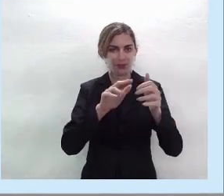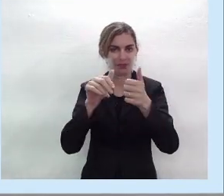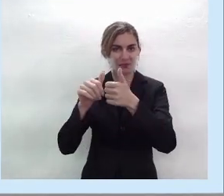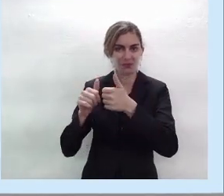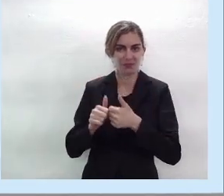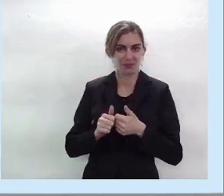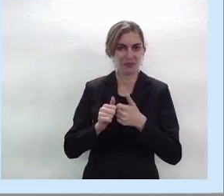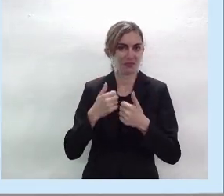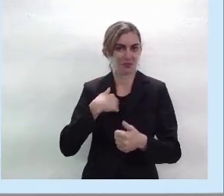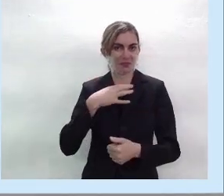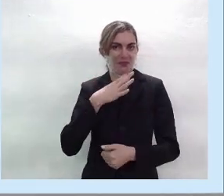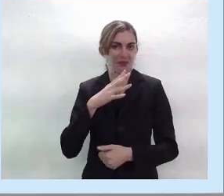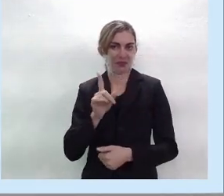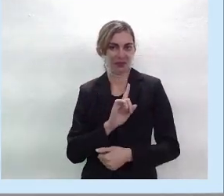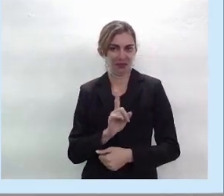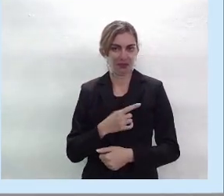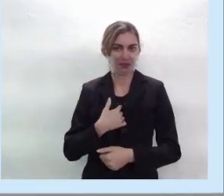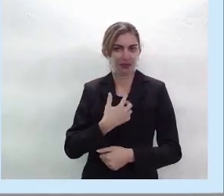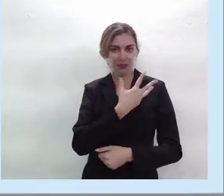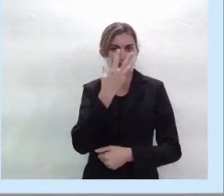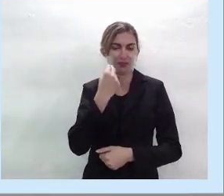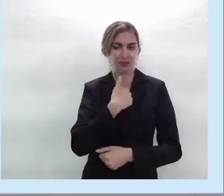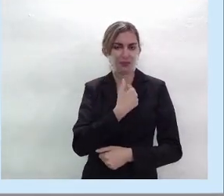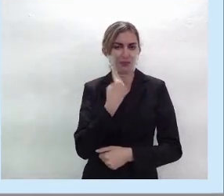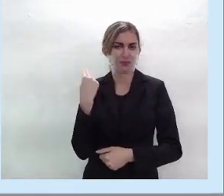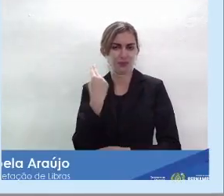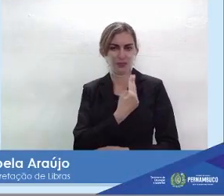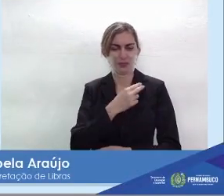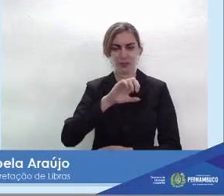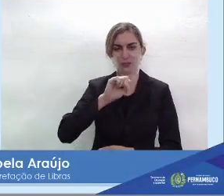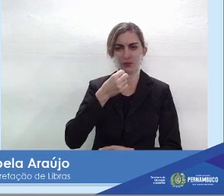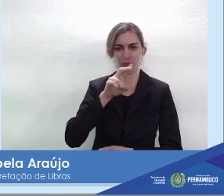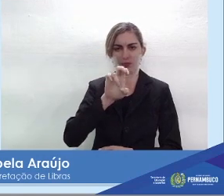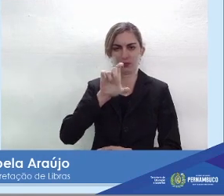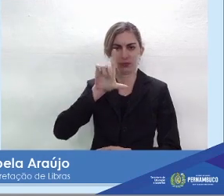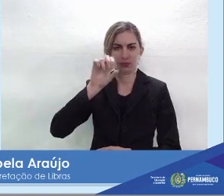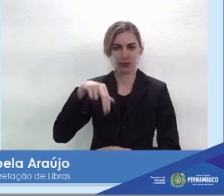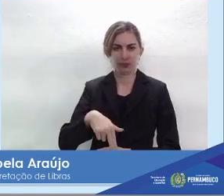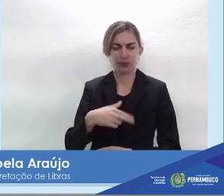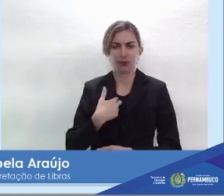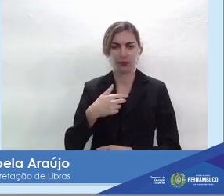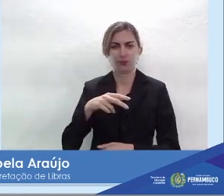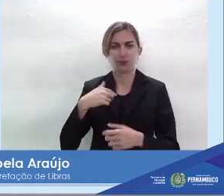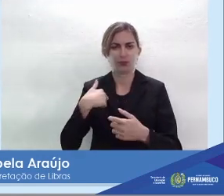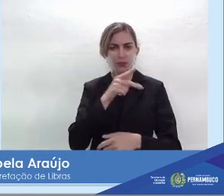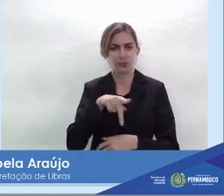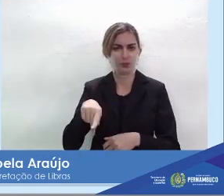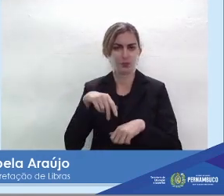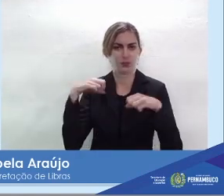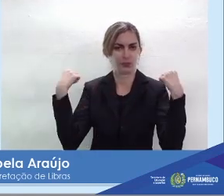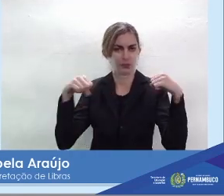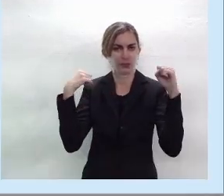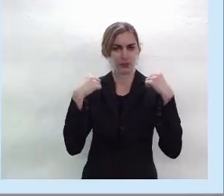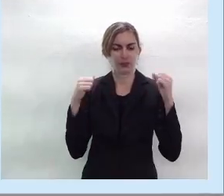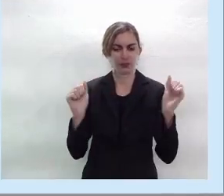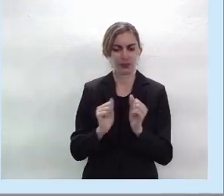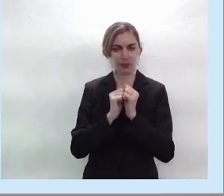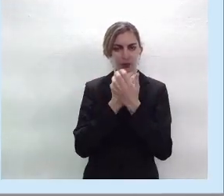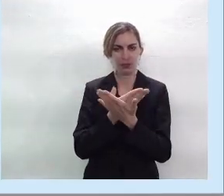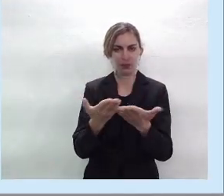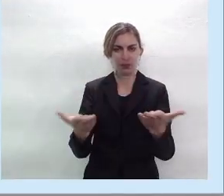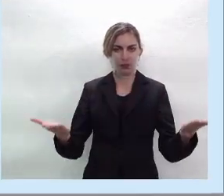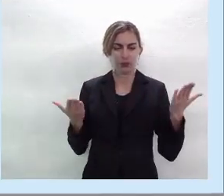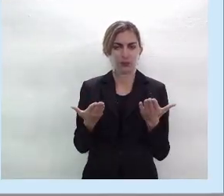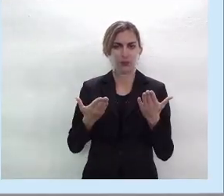Olá, para quem não me conhece ou quem esqueceu meu nome é Suelen Vanessa, sou professora de Educação Física e estarei com vocês aqui